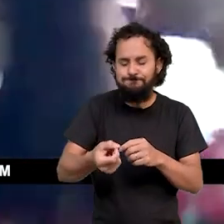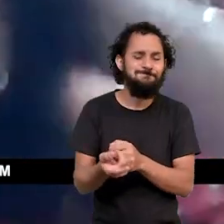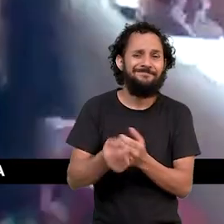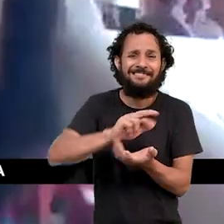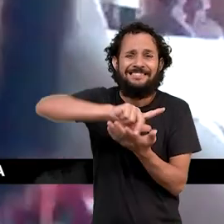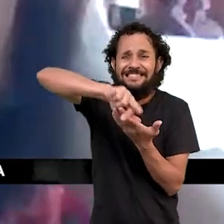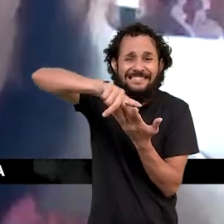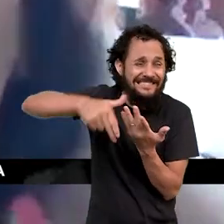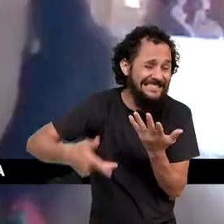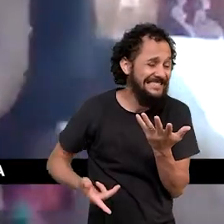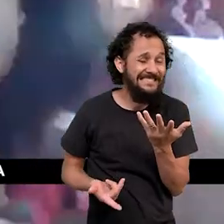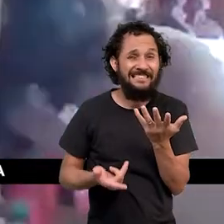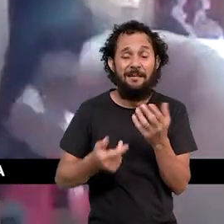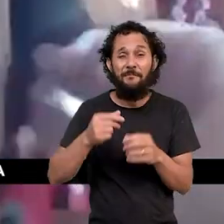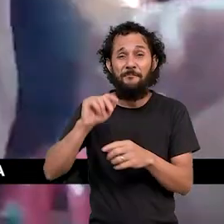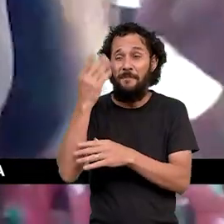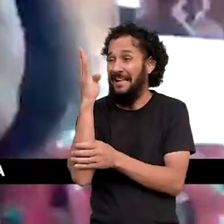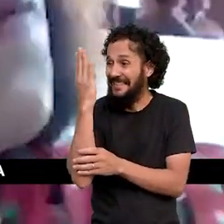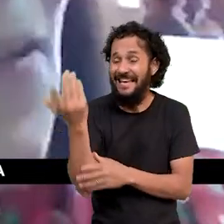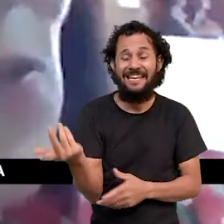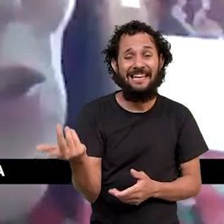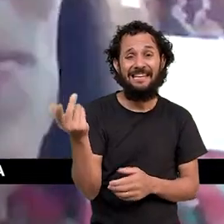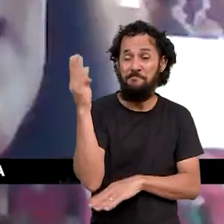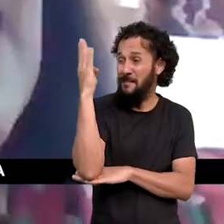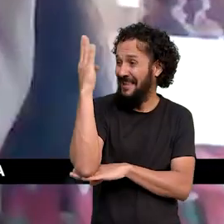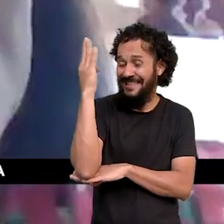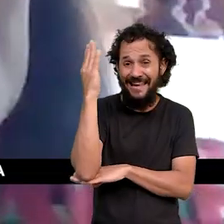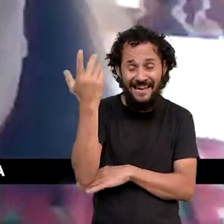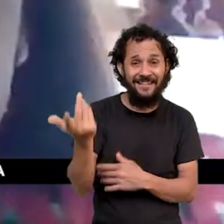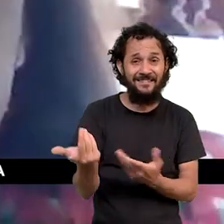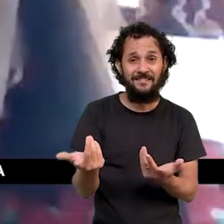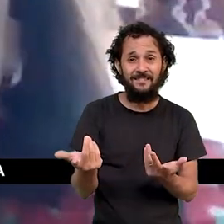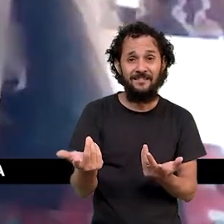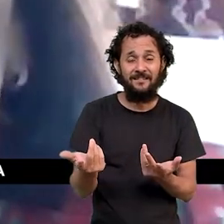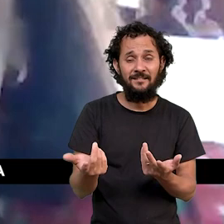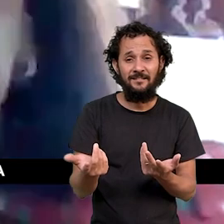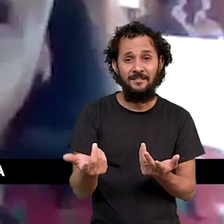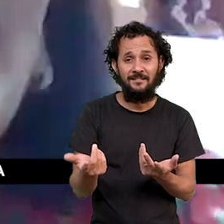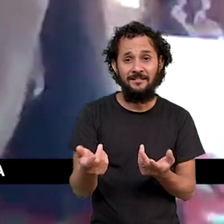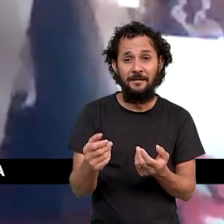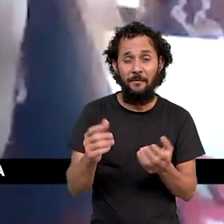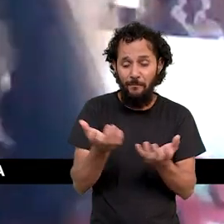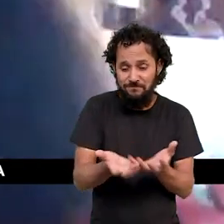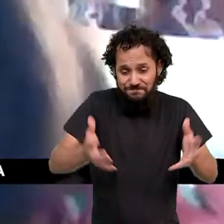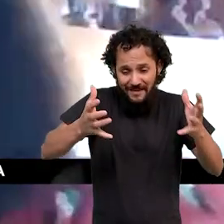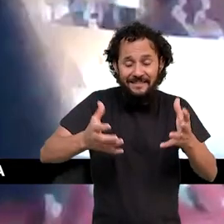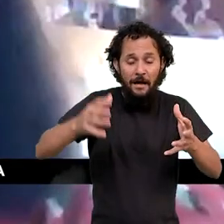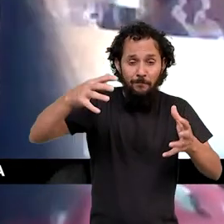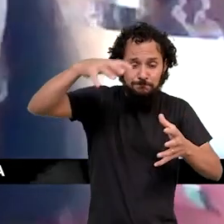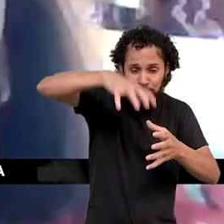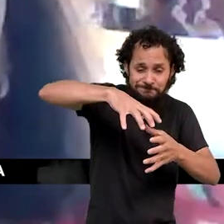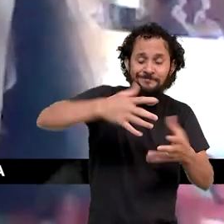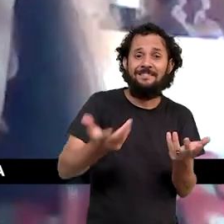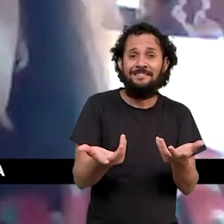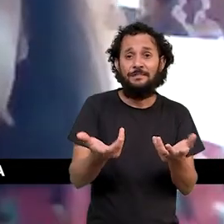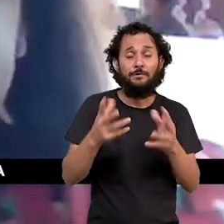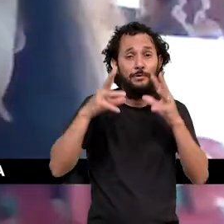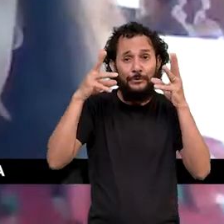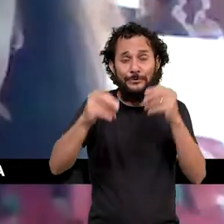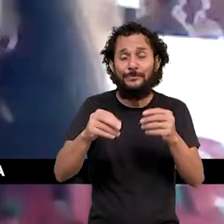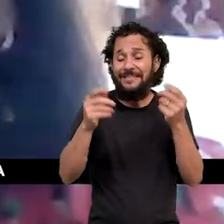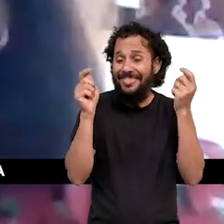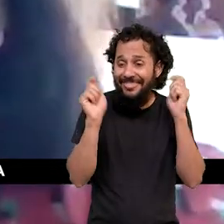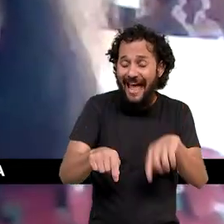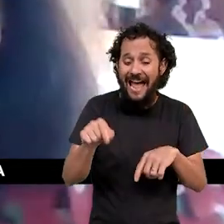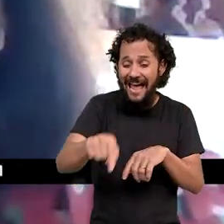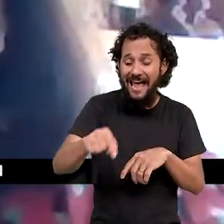tampilhas, enfim, N coisas, madeiras, pedaços de madeiras, panelas, tampas, sabe? Tudo isso